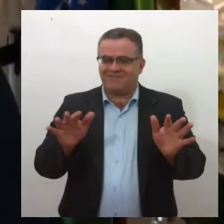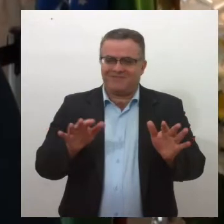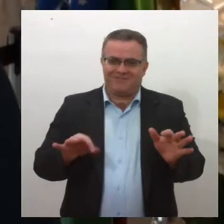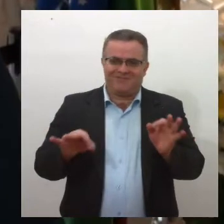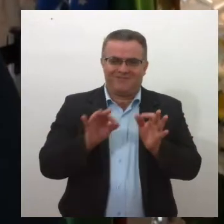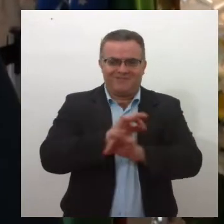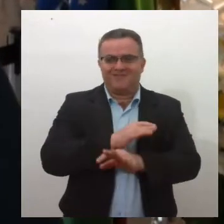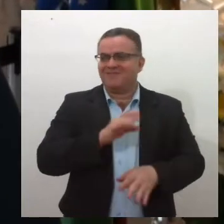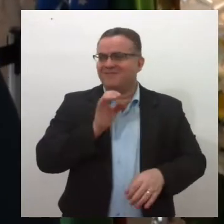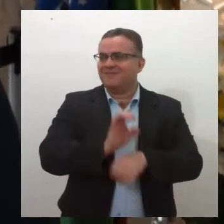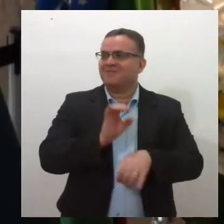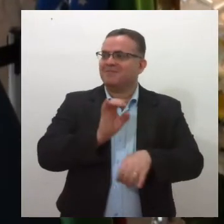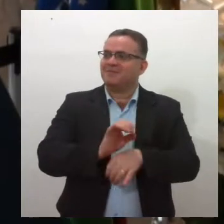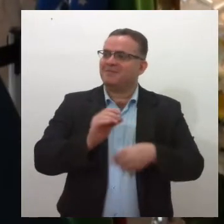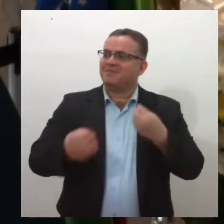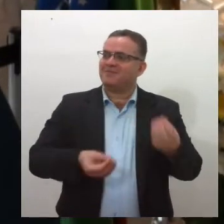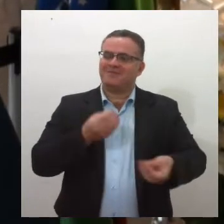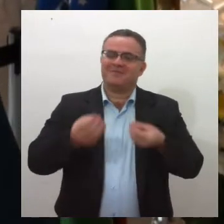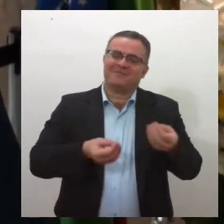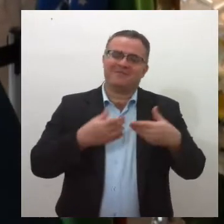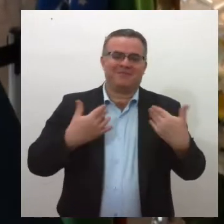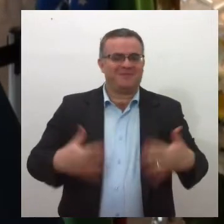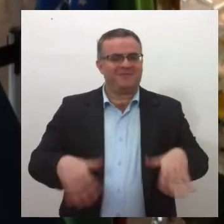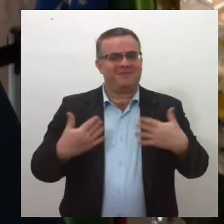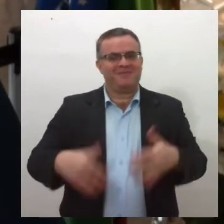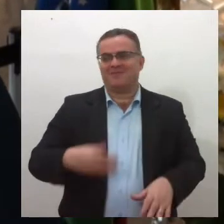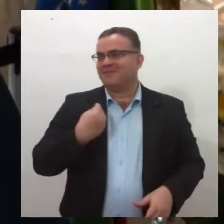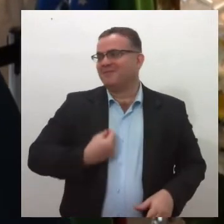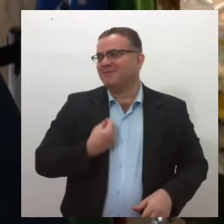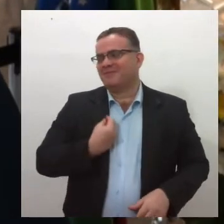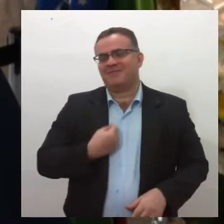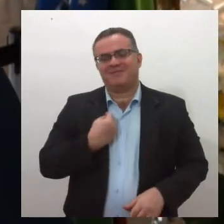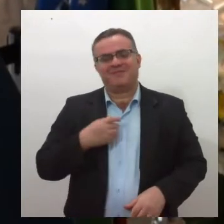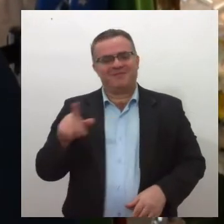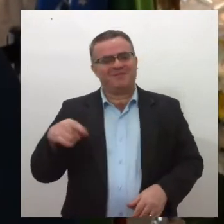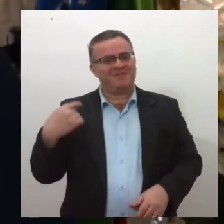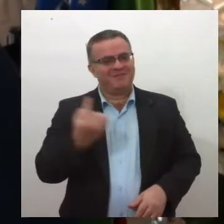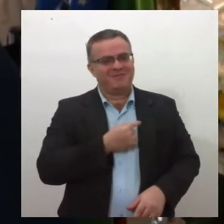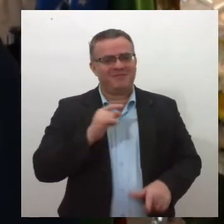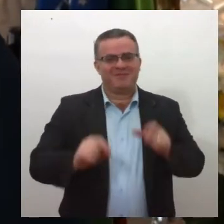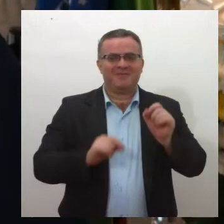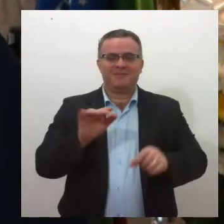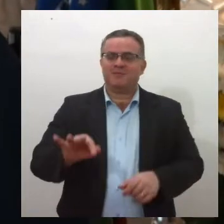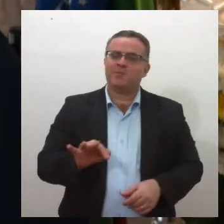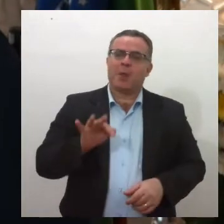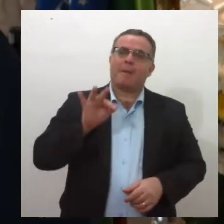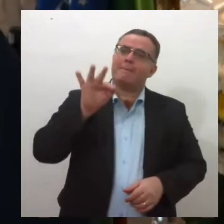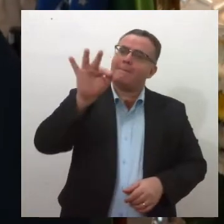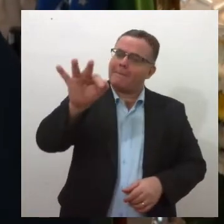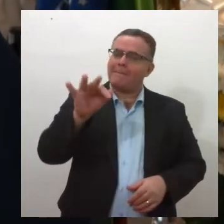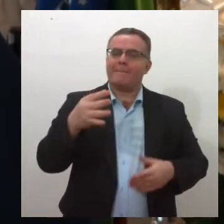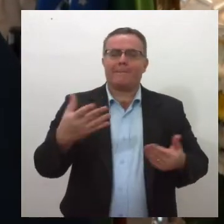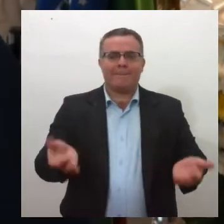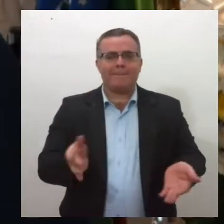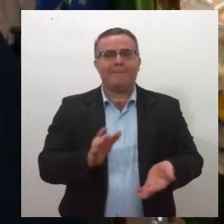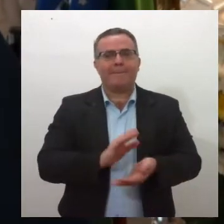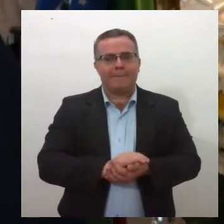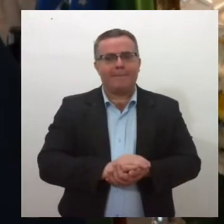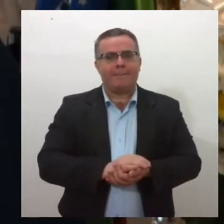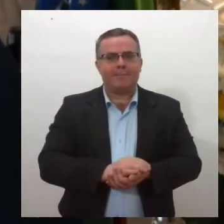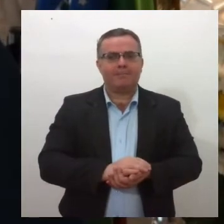Faz parte da vida. Todos nós um dia vamos ter de prestar conta.